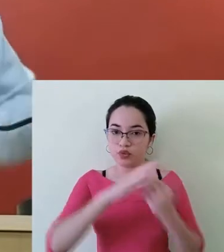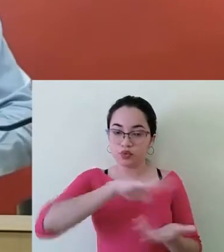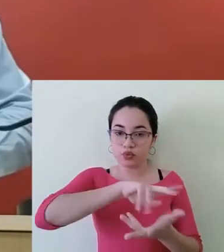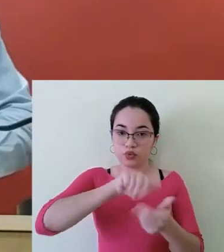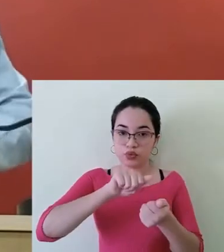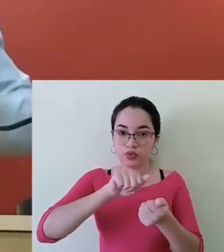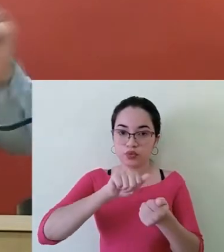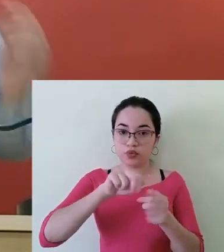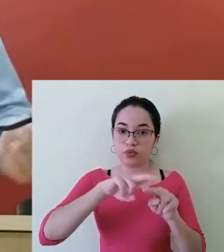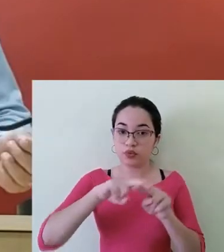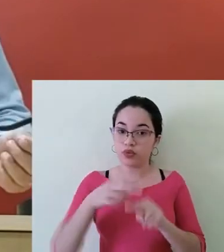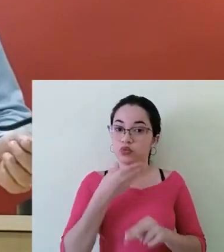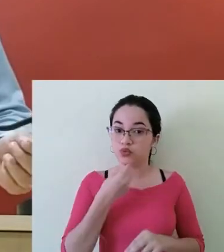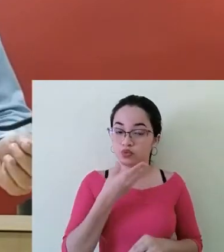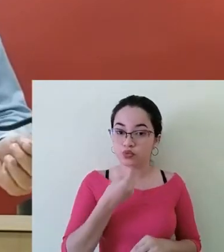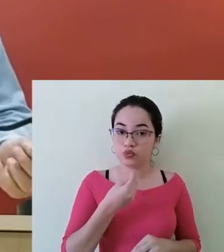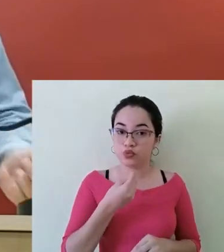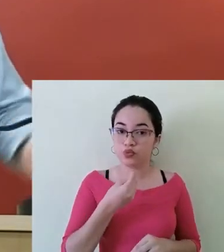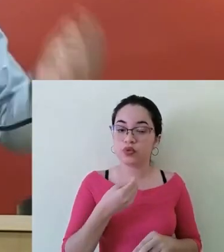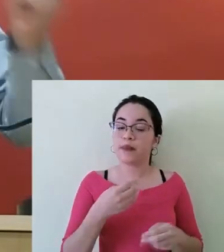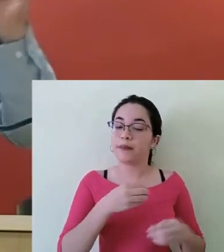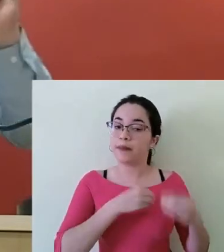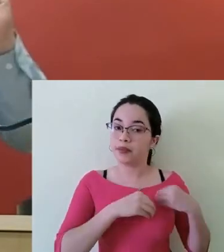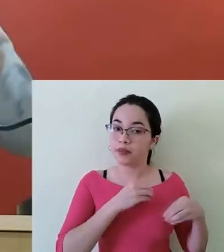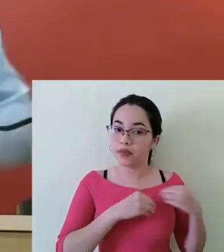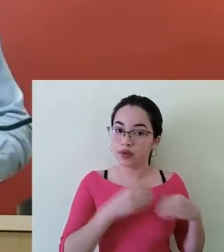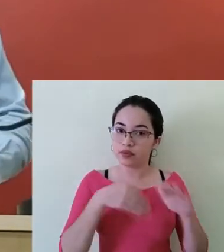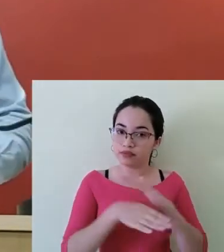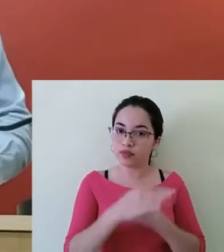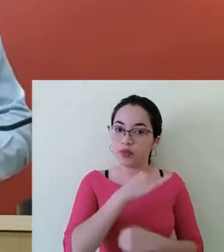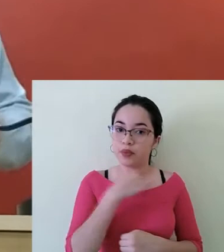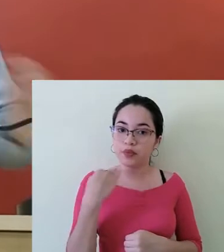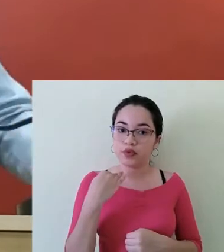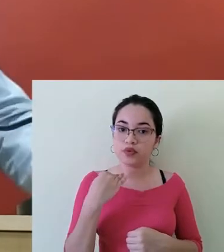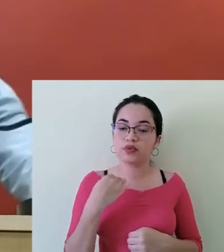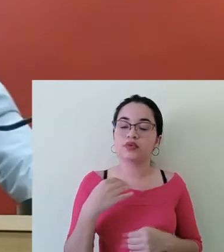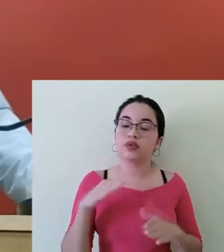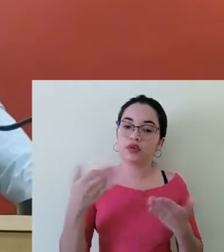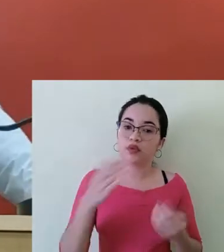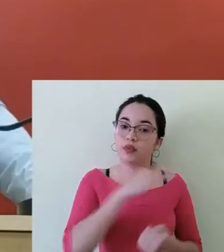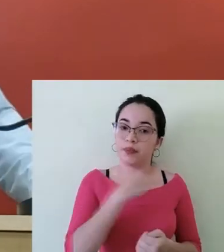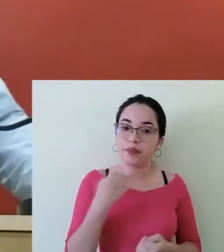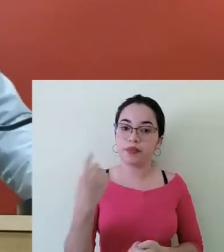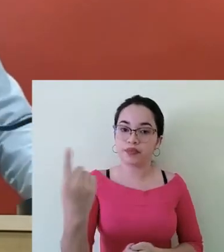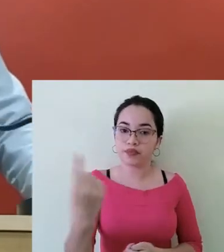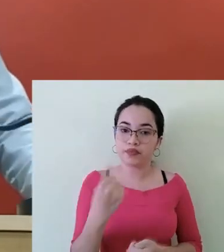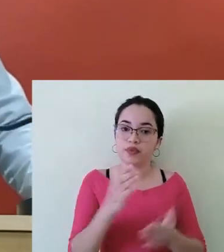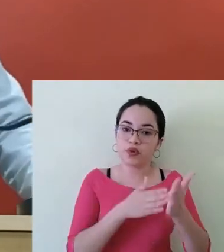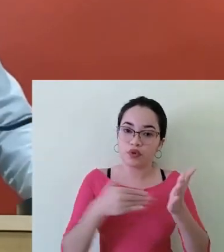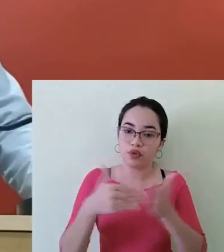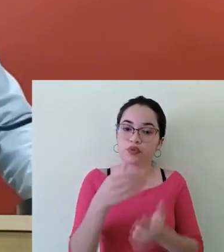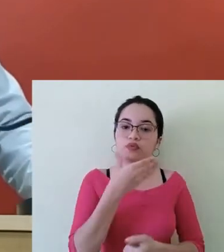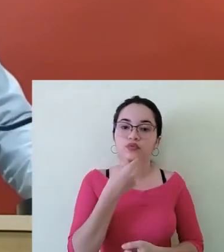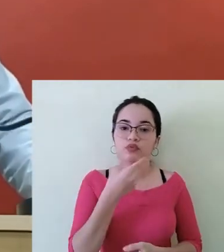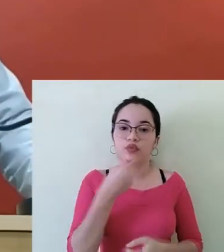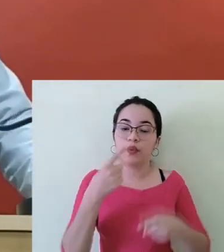entrou no mundo por um homem, e pelo pecado a morte, assim também a morte veio a